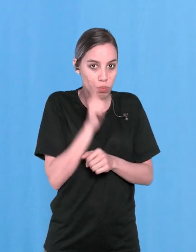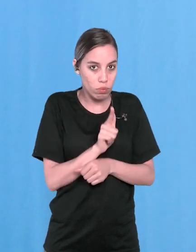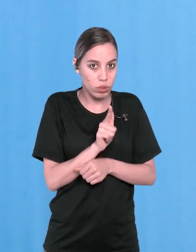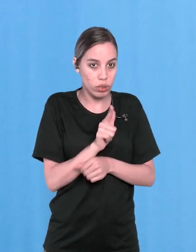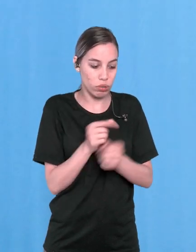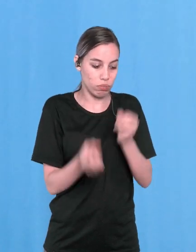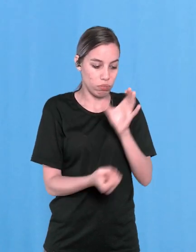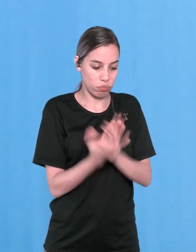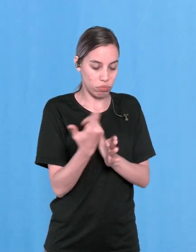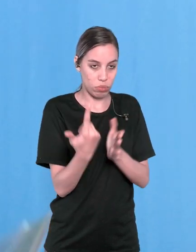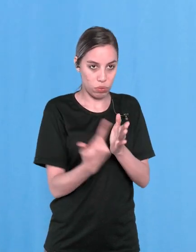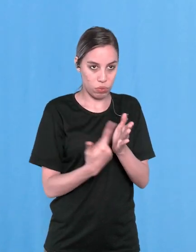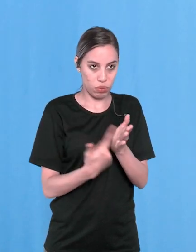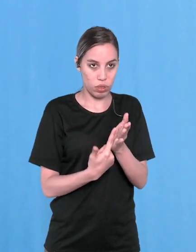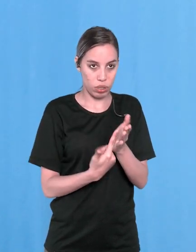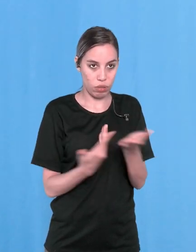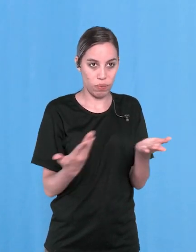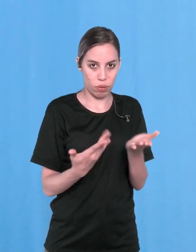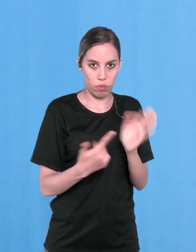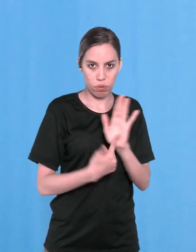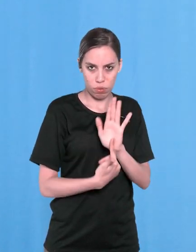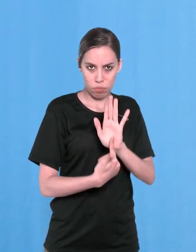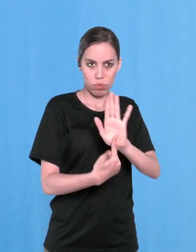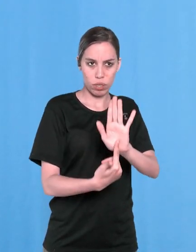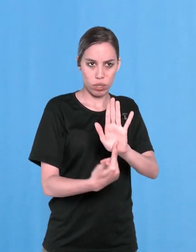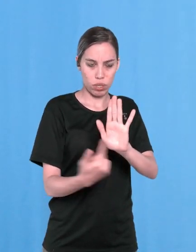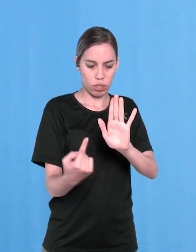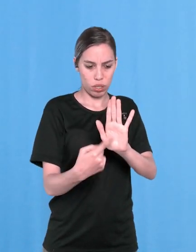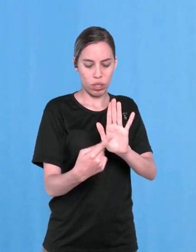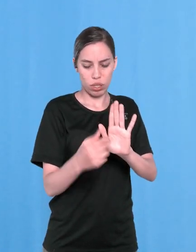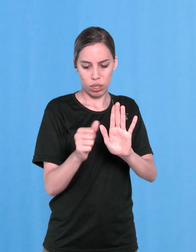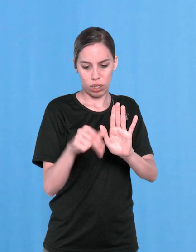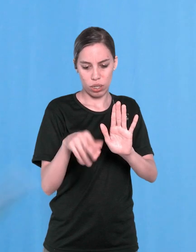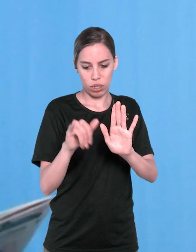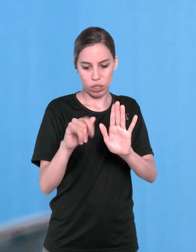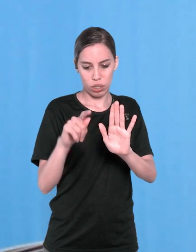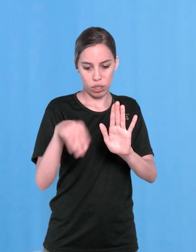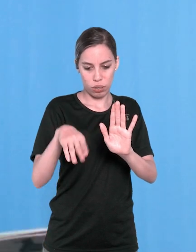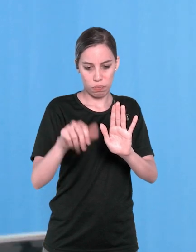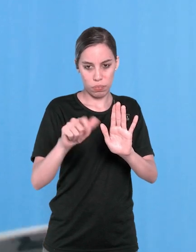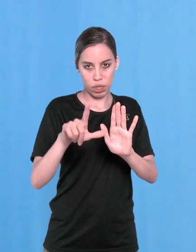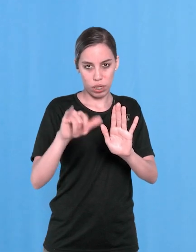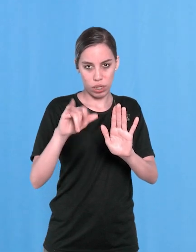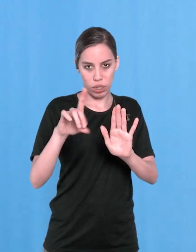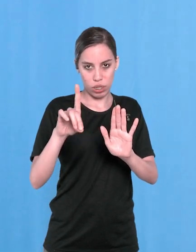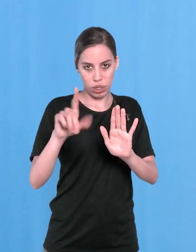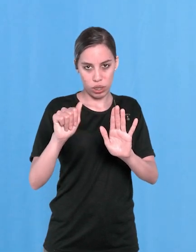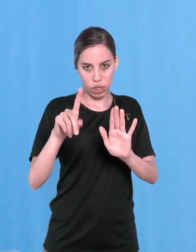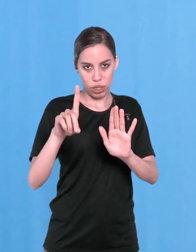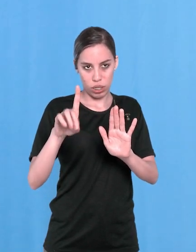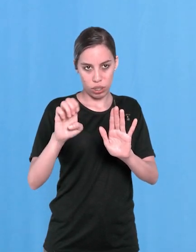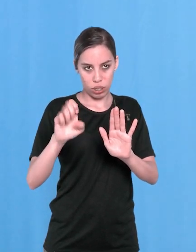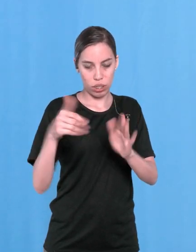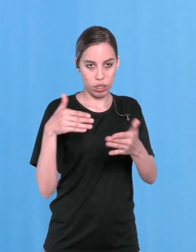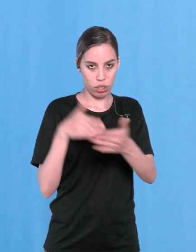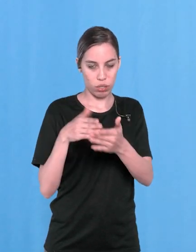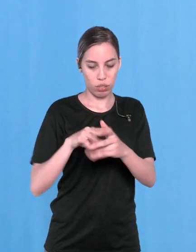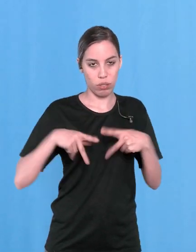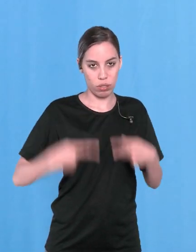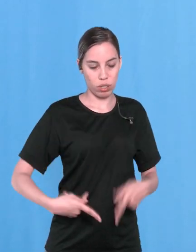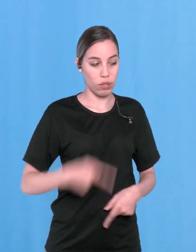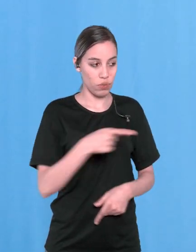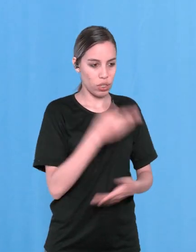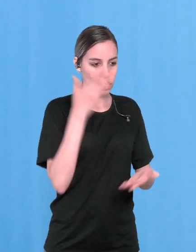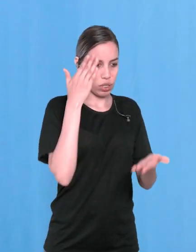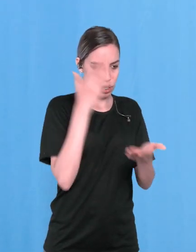o livro que a gente está apresentando hoje, o Animalidades, Zooliteratura e os Limites do Humano, você dividiu